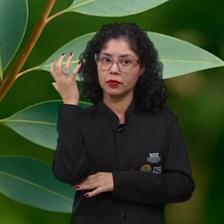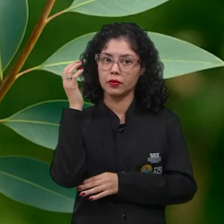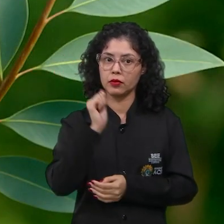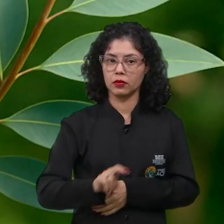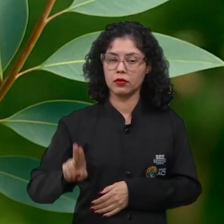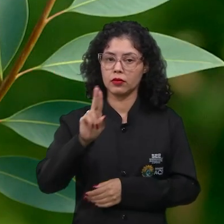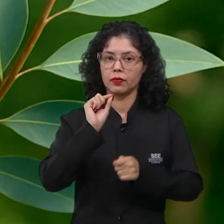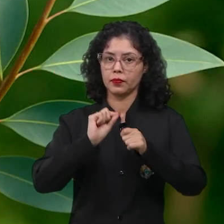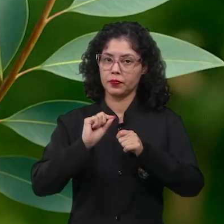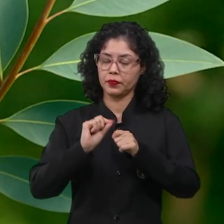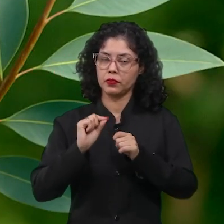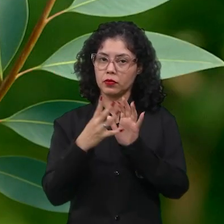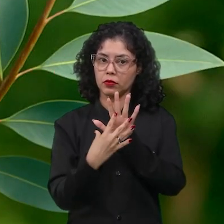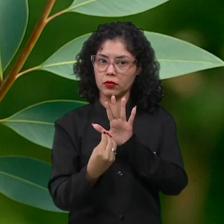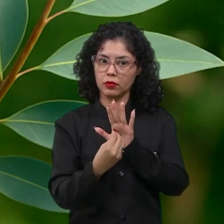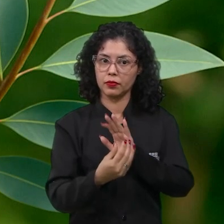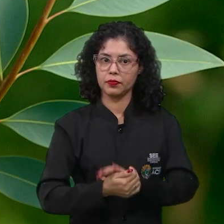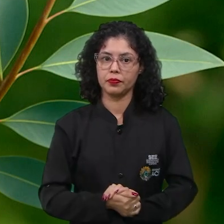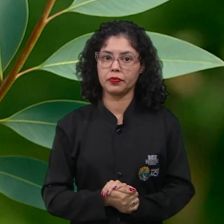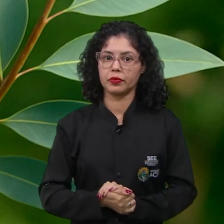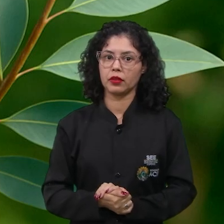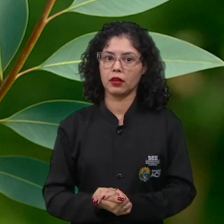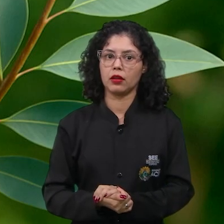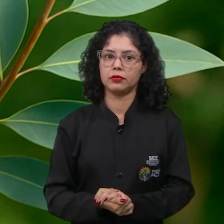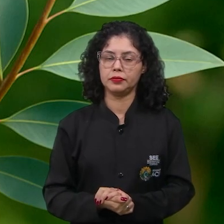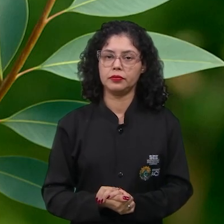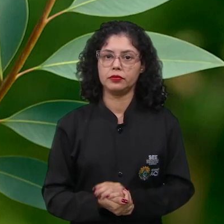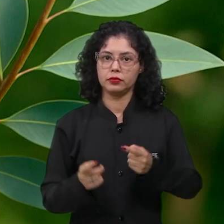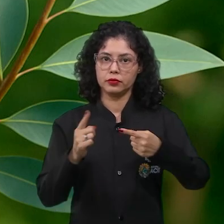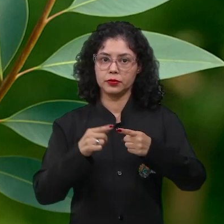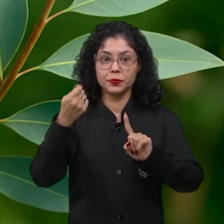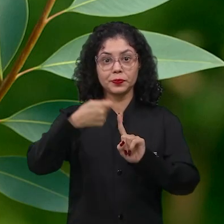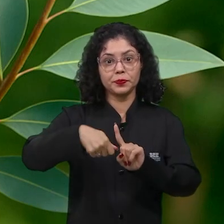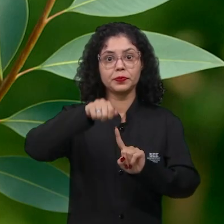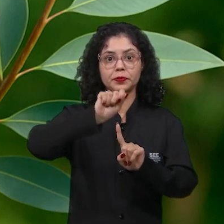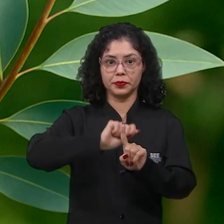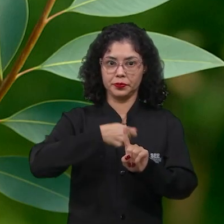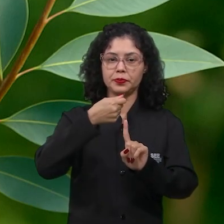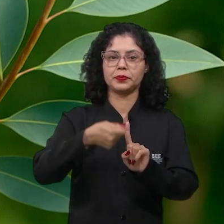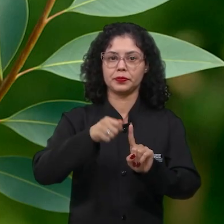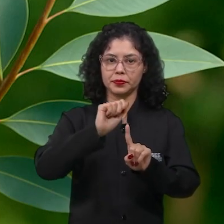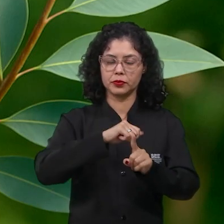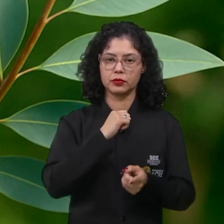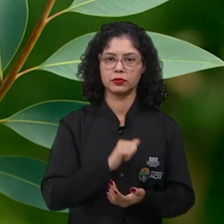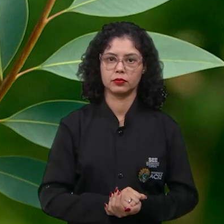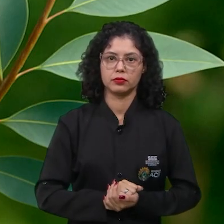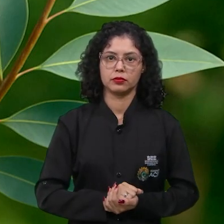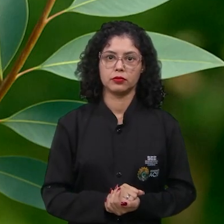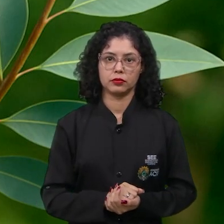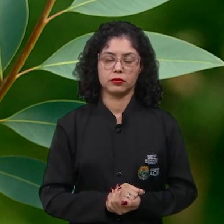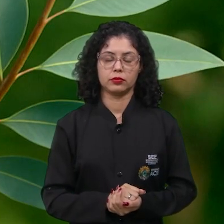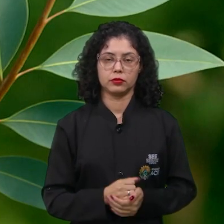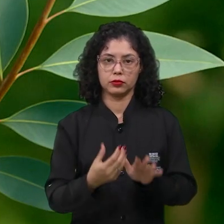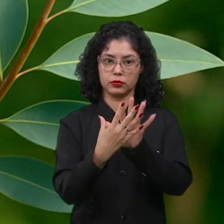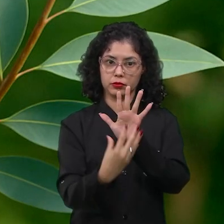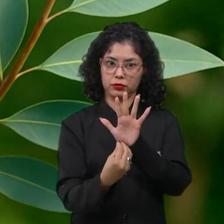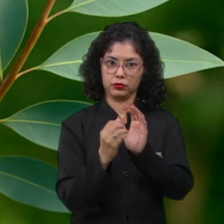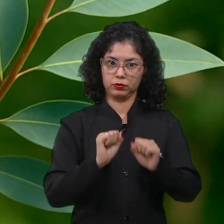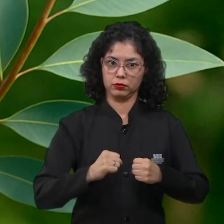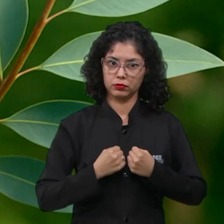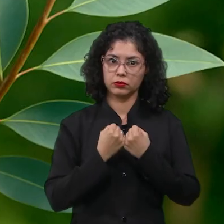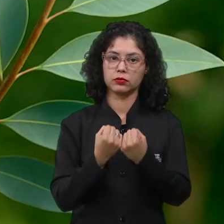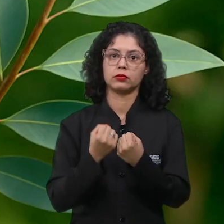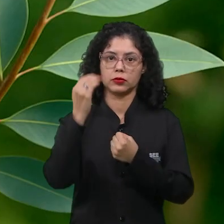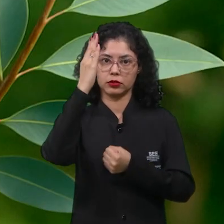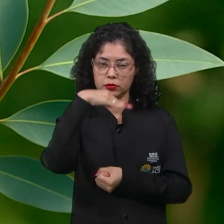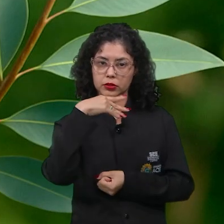eles fazem os clones? Olha só, da banana, pessoal, eles fazem os clones da banana. Clones resistentes ao